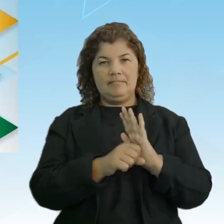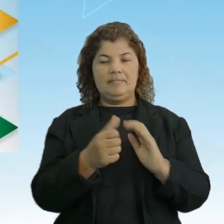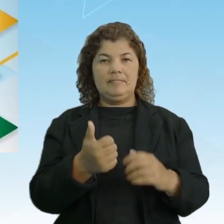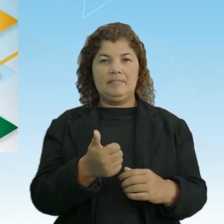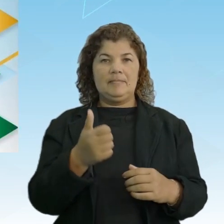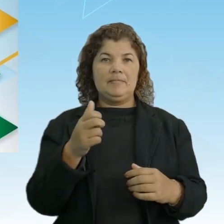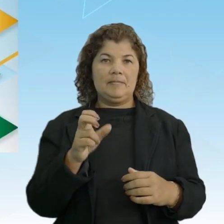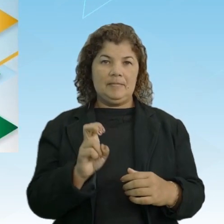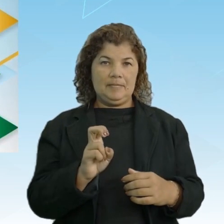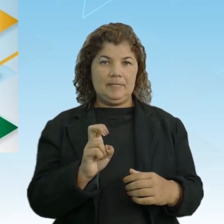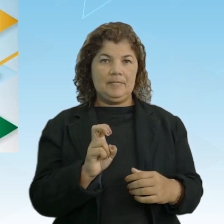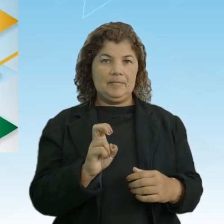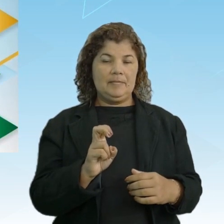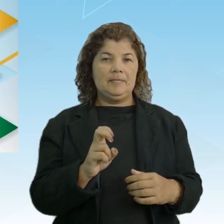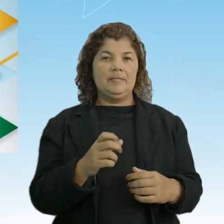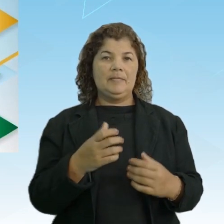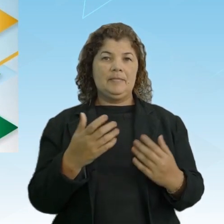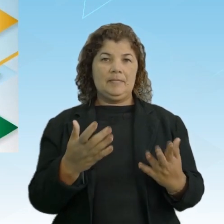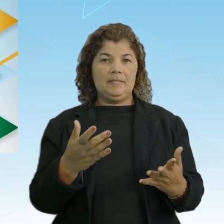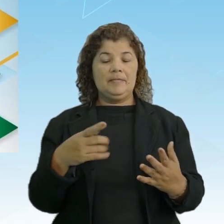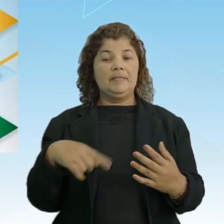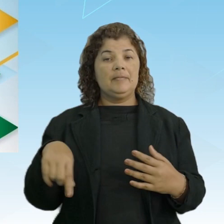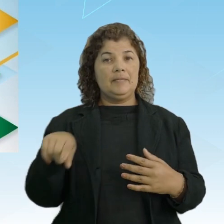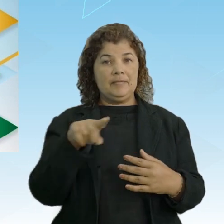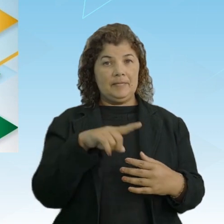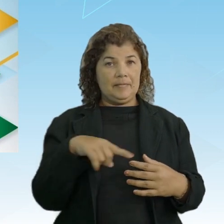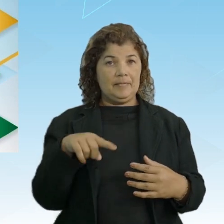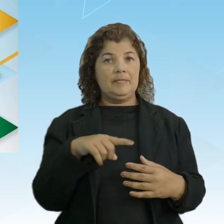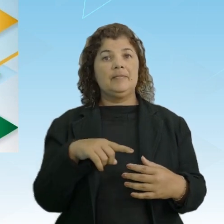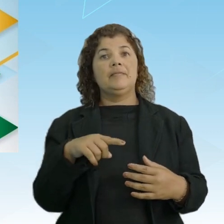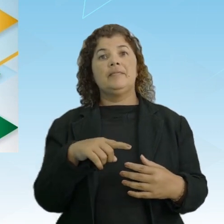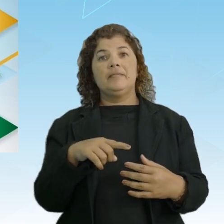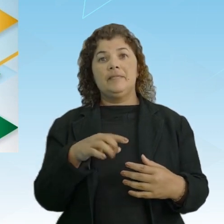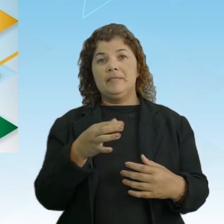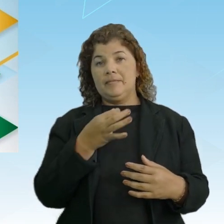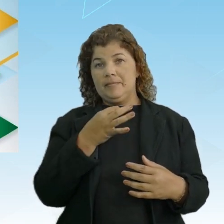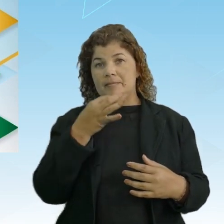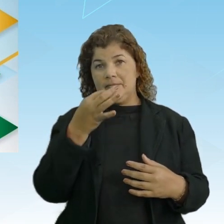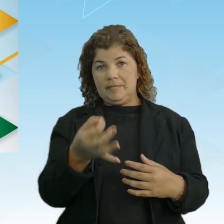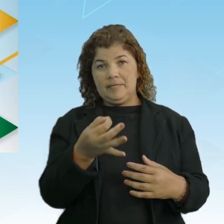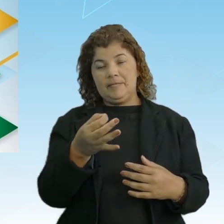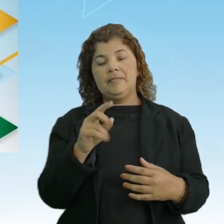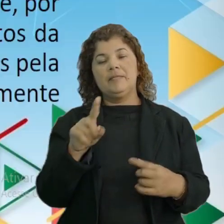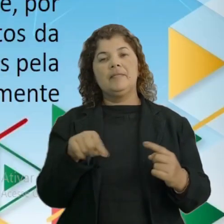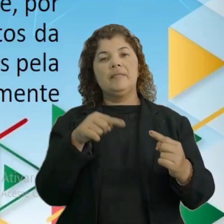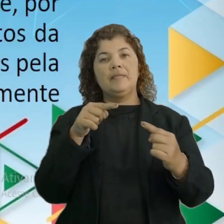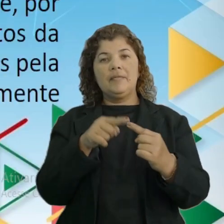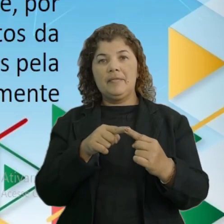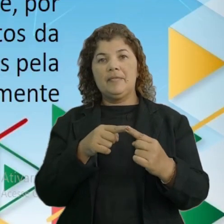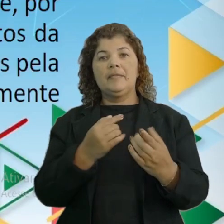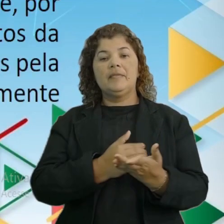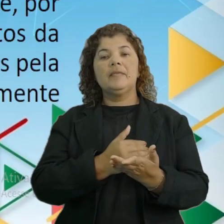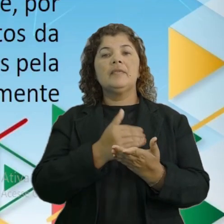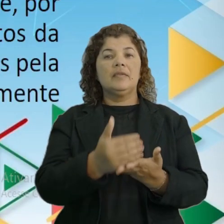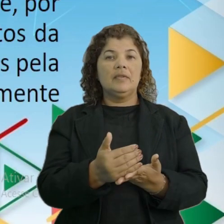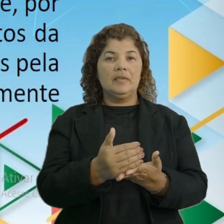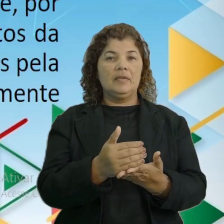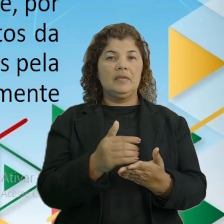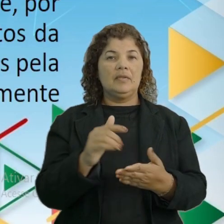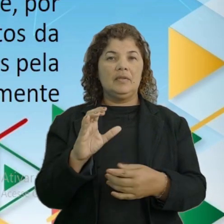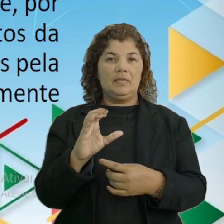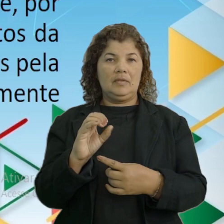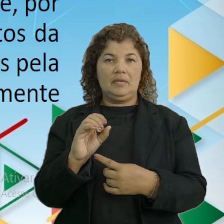Então, cabe destacar para vocês aí do 7º ano que o objetivo inicial de Colombo